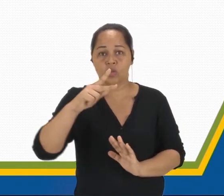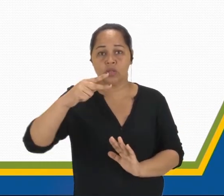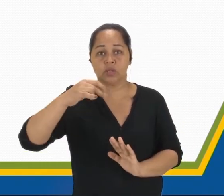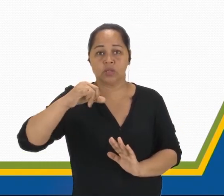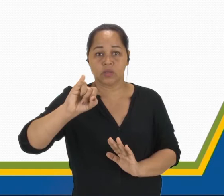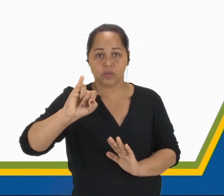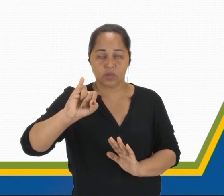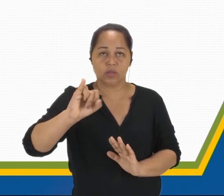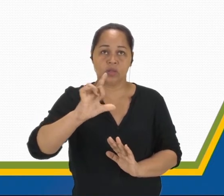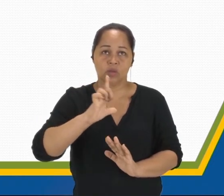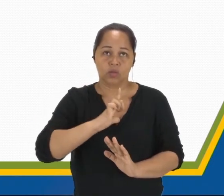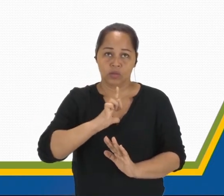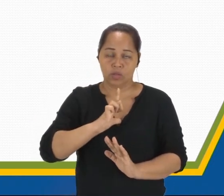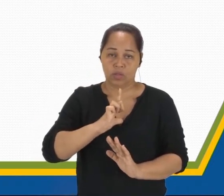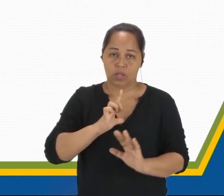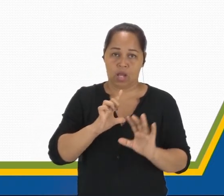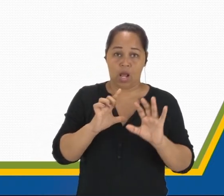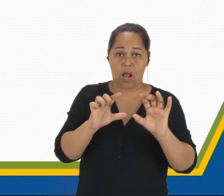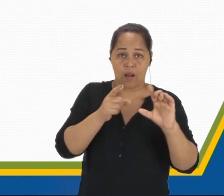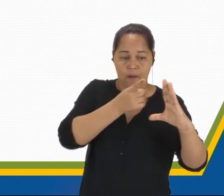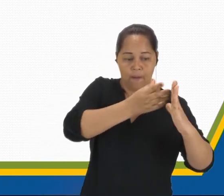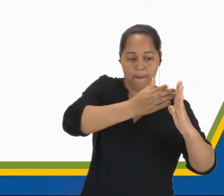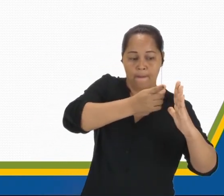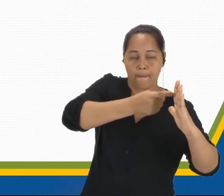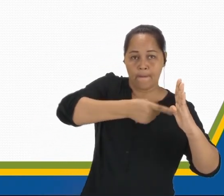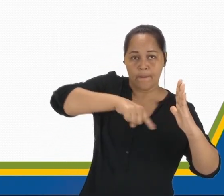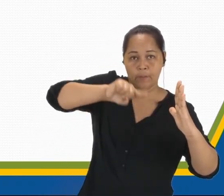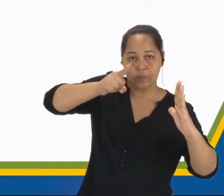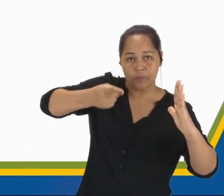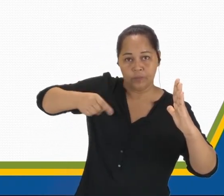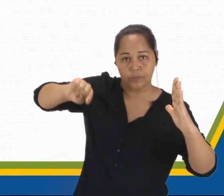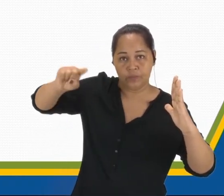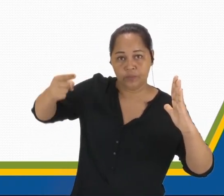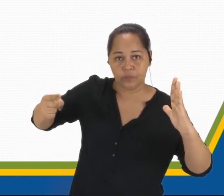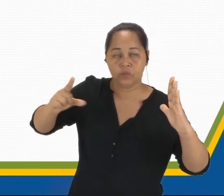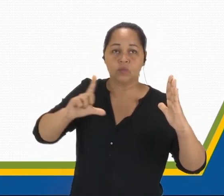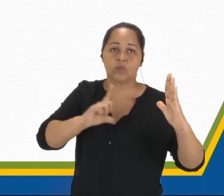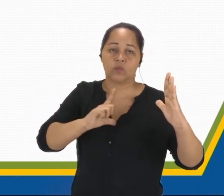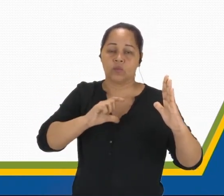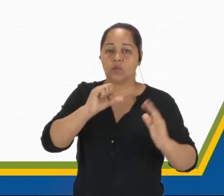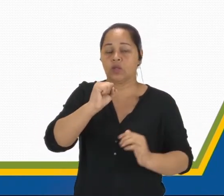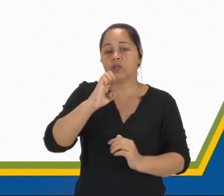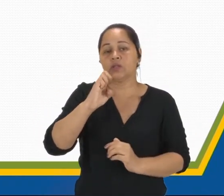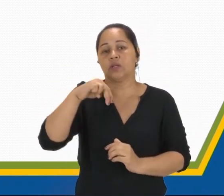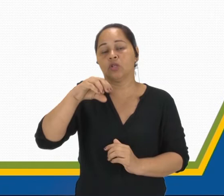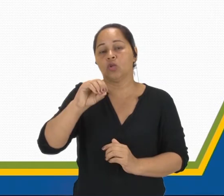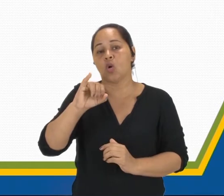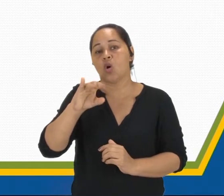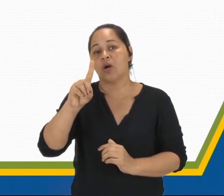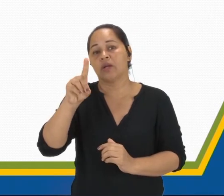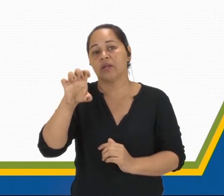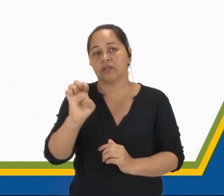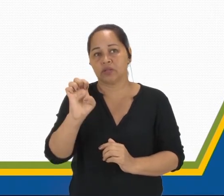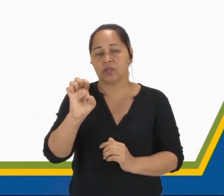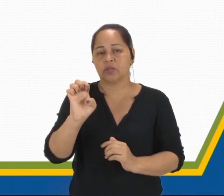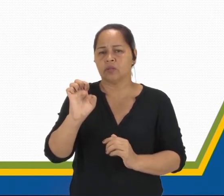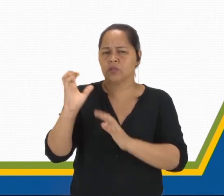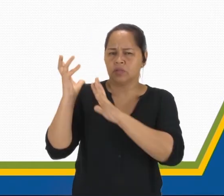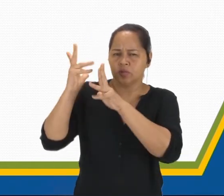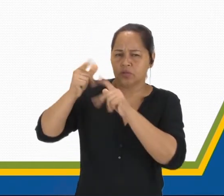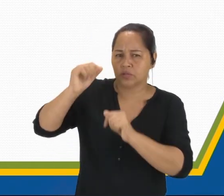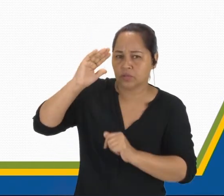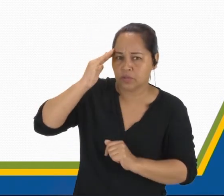Tá? Quando a gente fala da função seno, é importante que a gente possa entender aqui, ó, 0, π sobre 2π, 3π sobre 2 e 2π